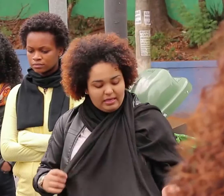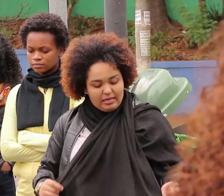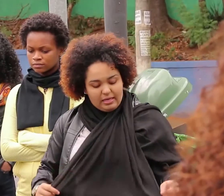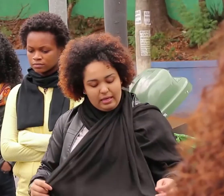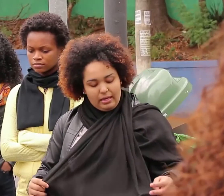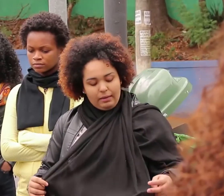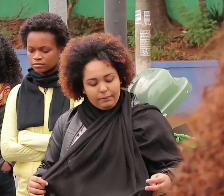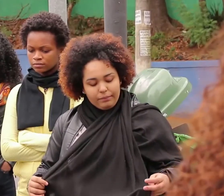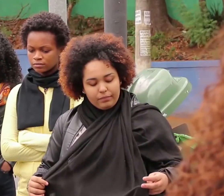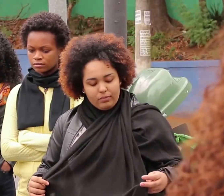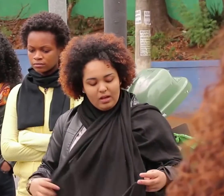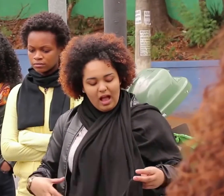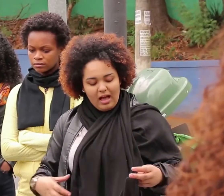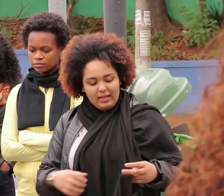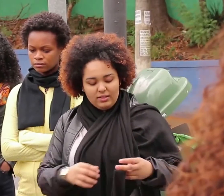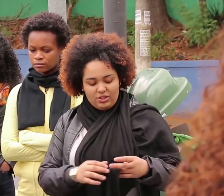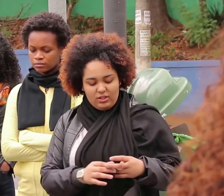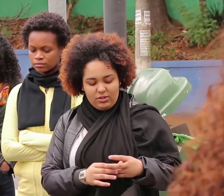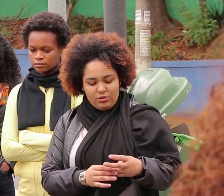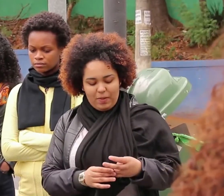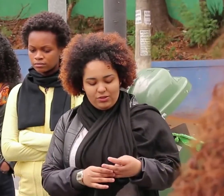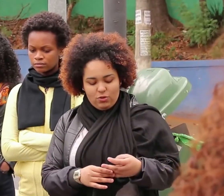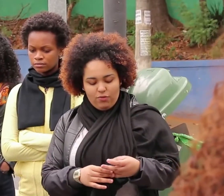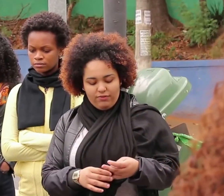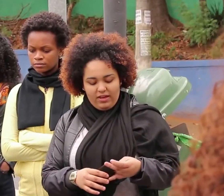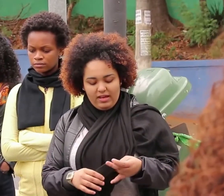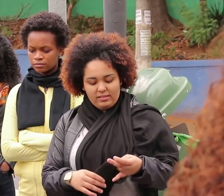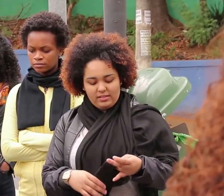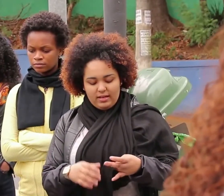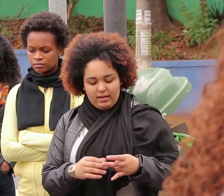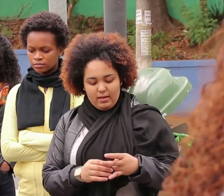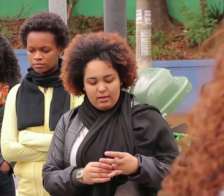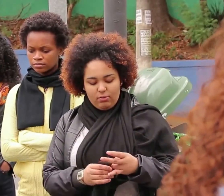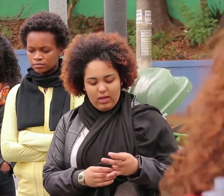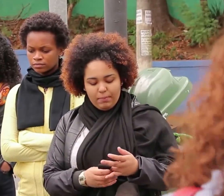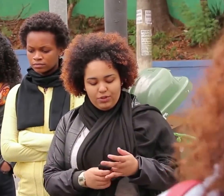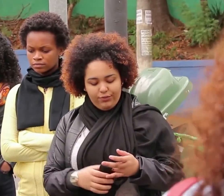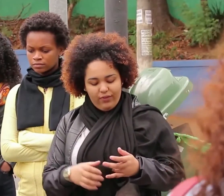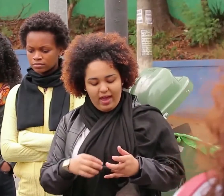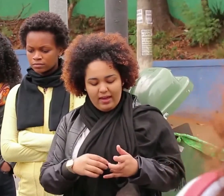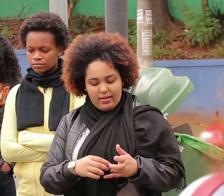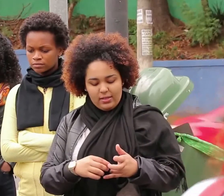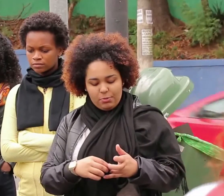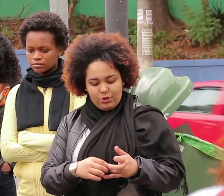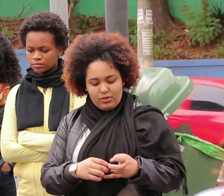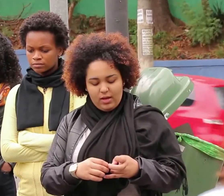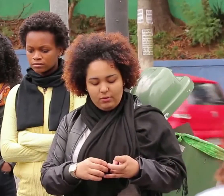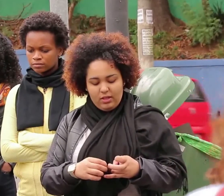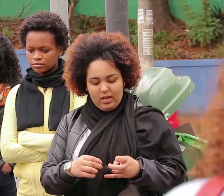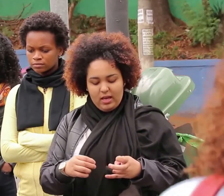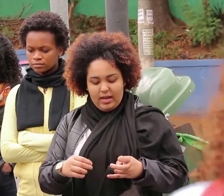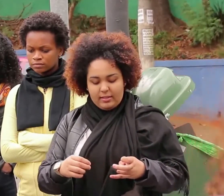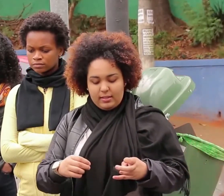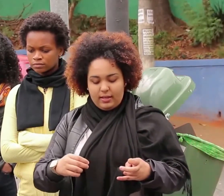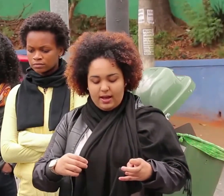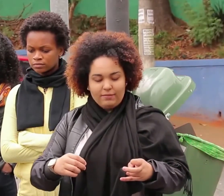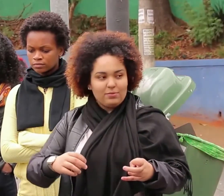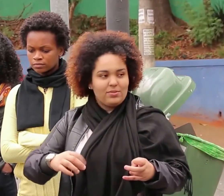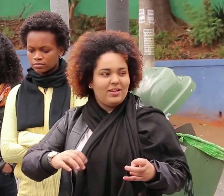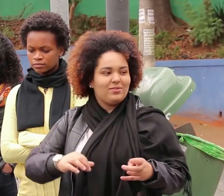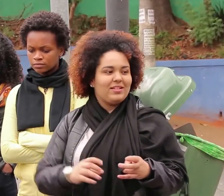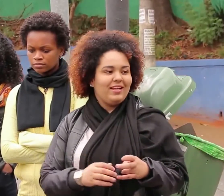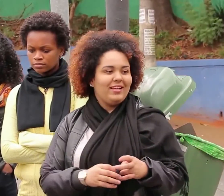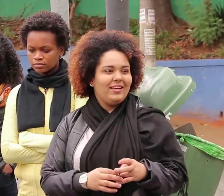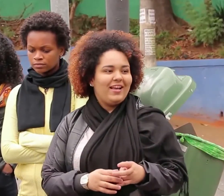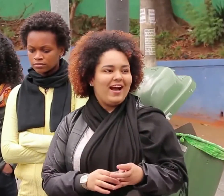tal, e além de um espaço de convivência, um tempo de fé, que eles podiam se reunir, eles